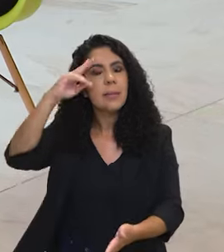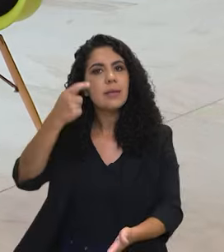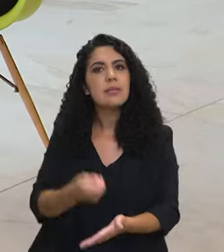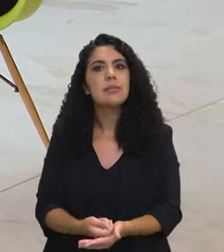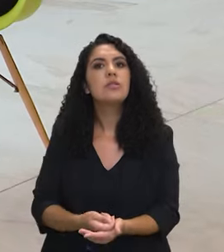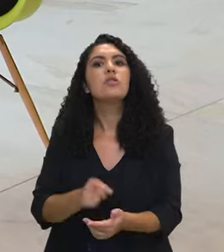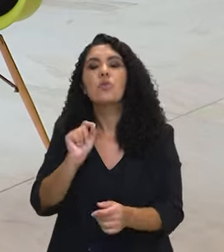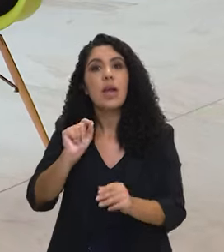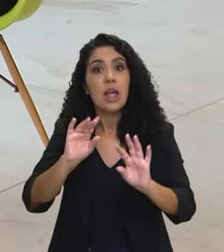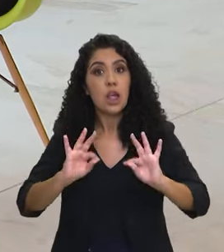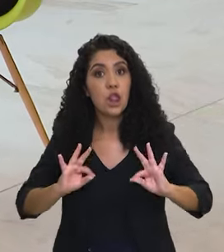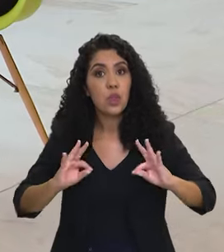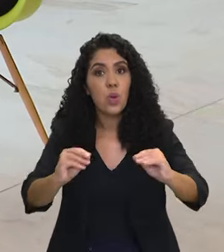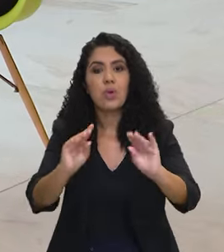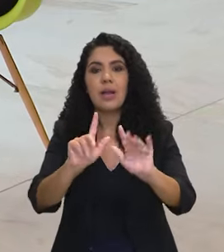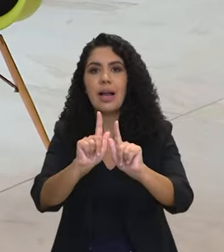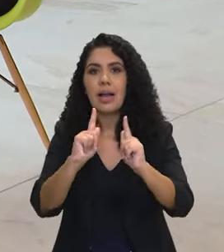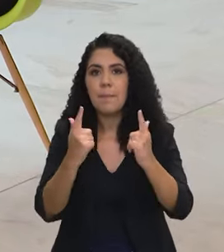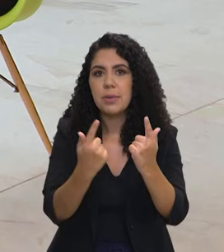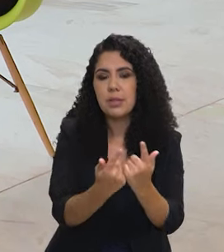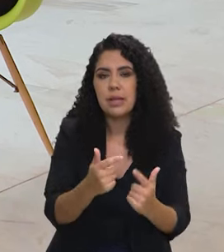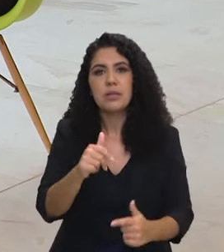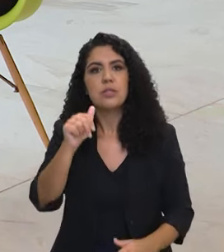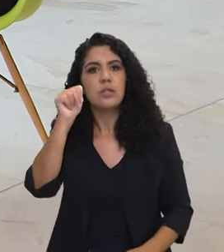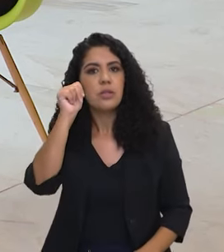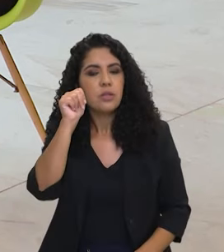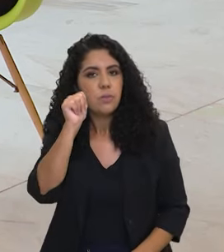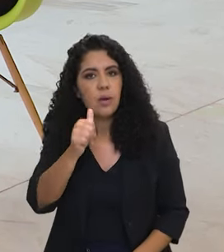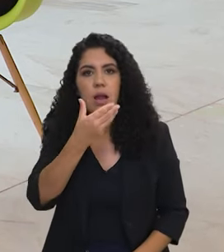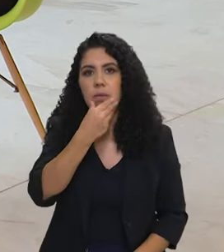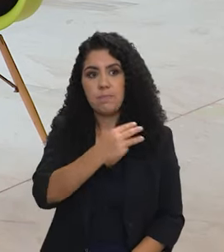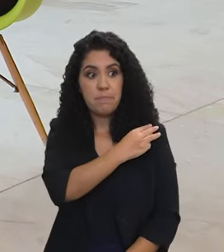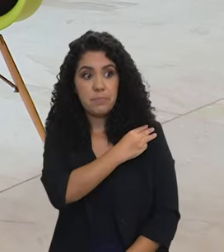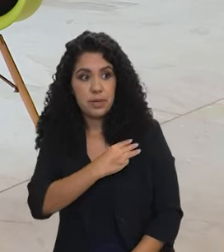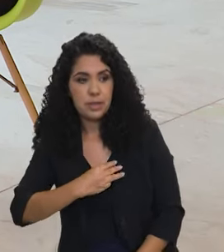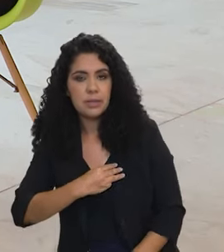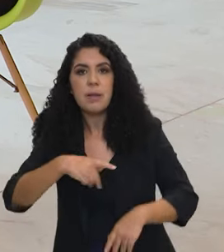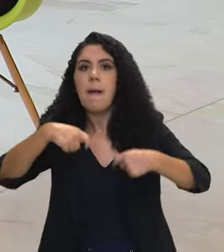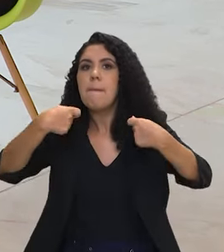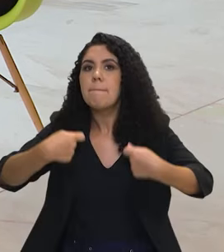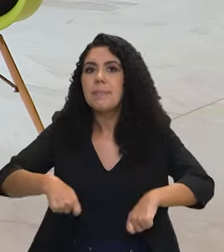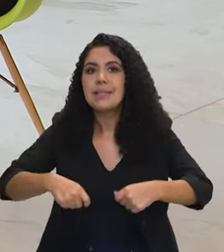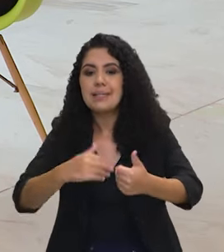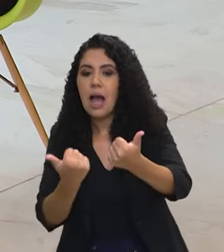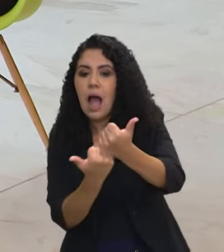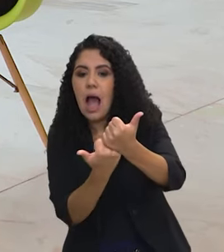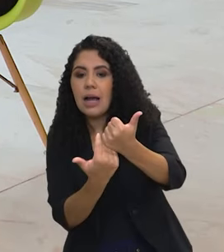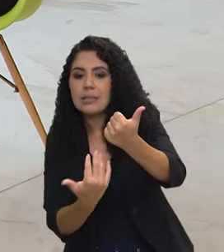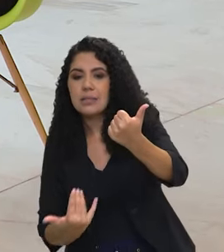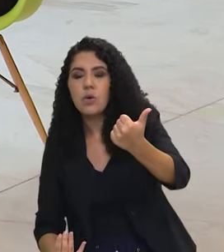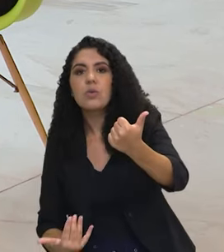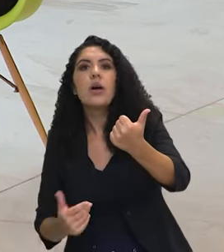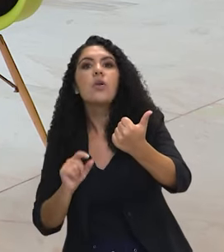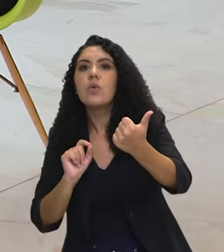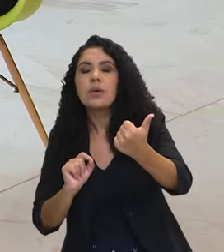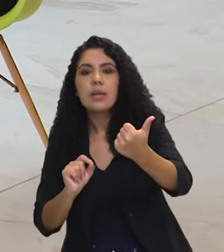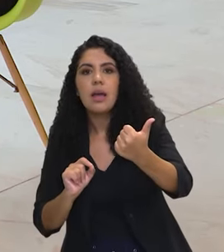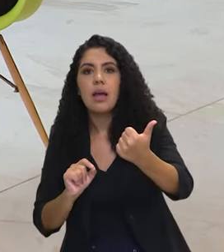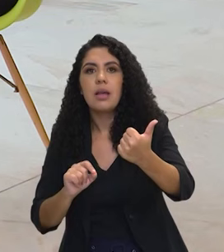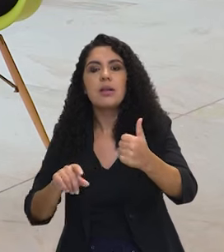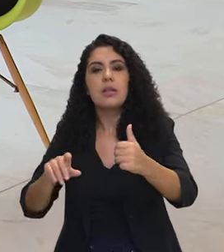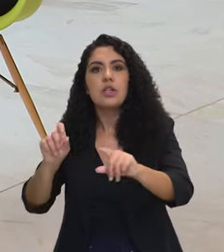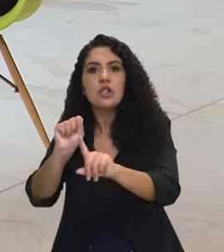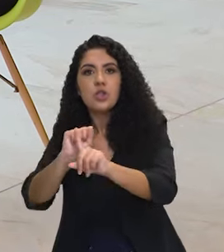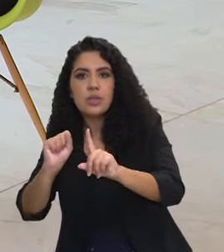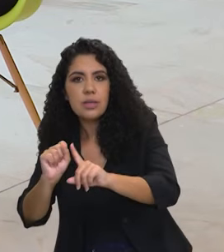que todos os gabinetes de ministros e ministras devem ter uma assessoria de participação